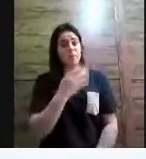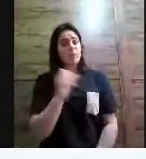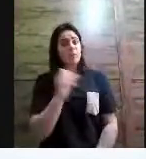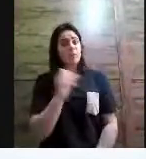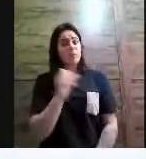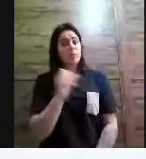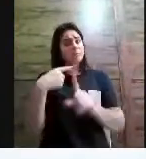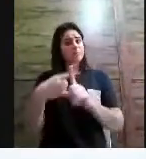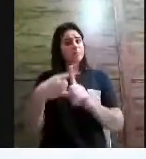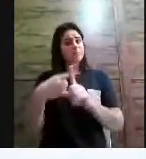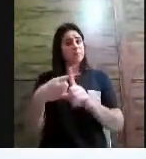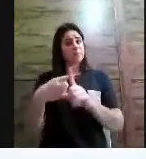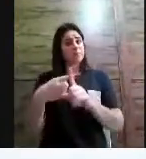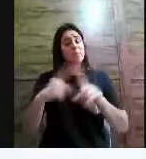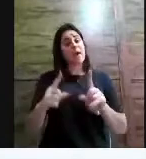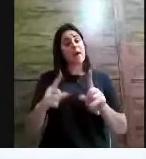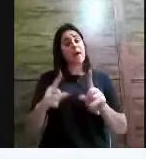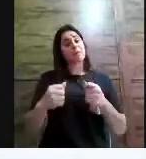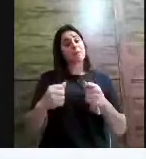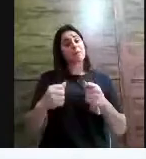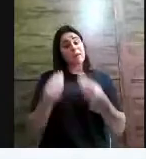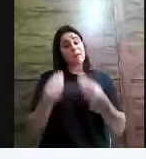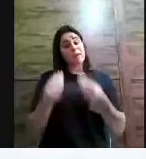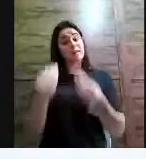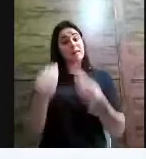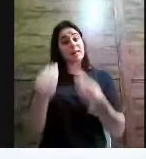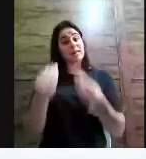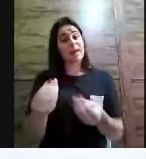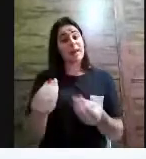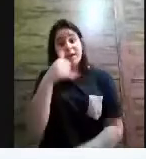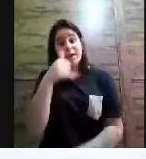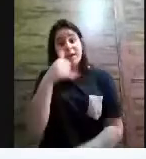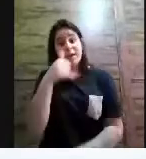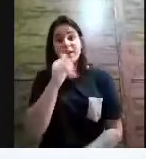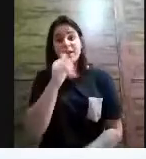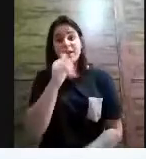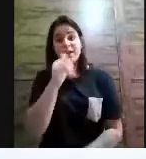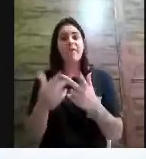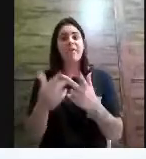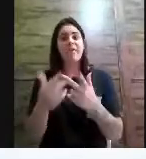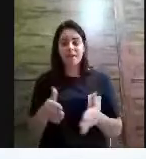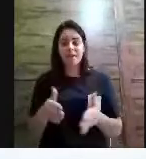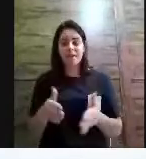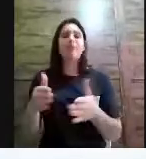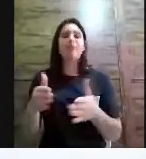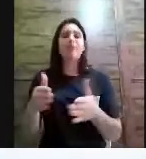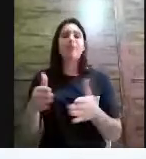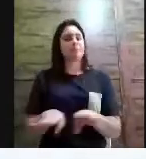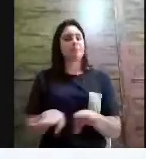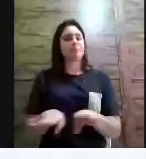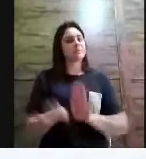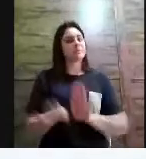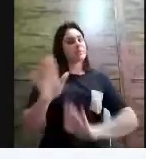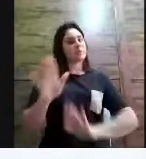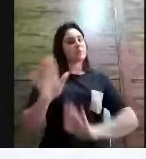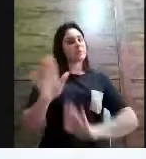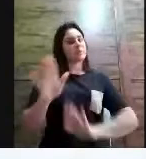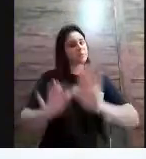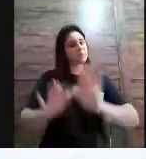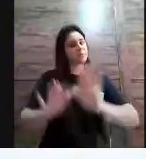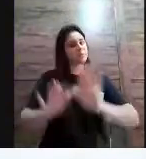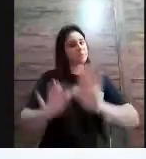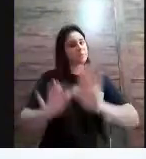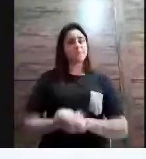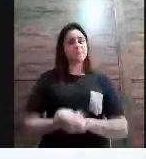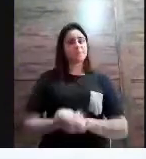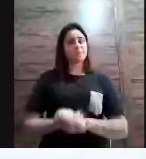trabalhar, se não ficarem inventando a roda. Tá? Se deixarem trabalhar, vai funcionar. Agora, qual é o outro